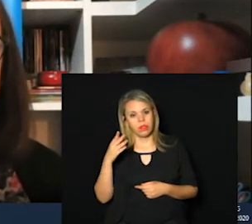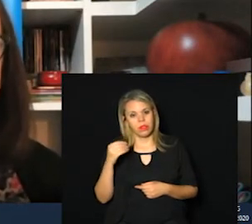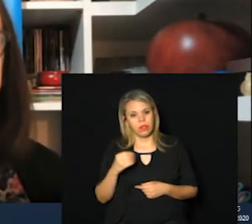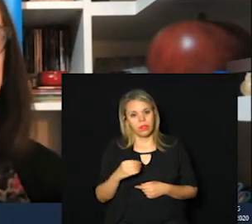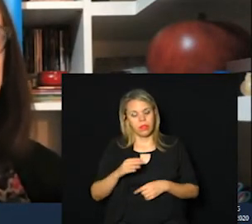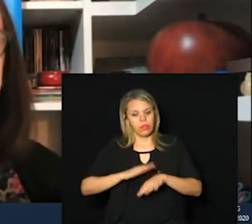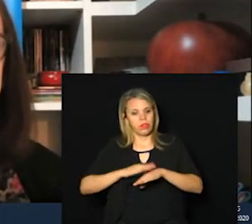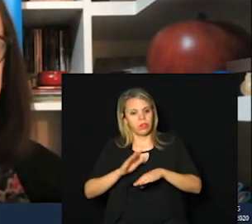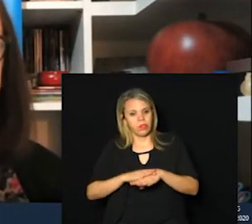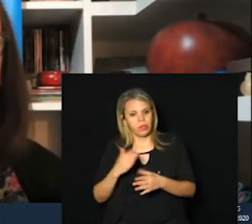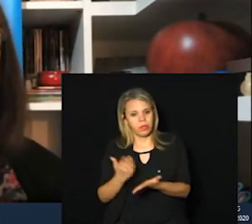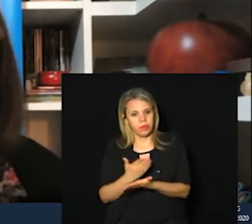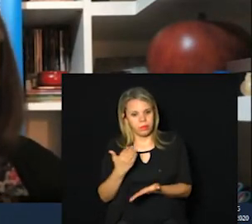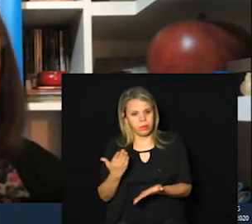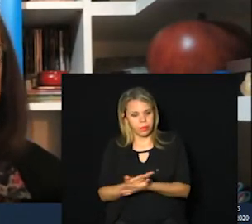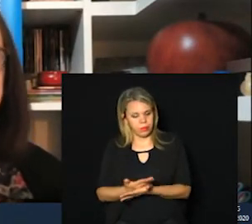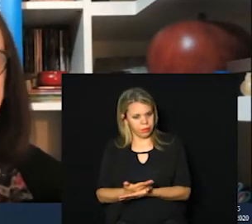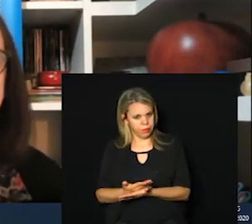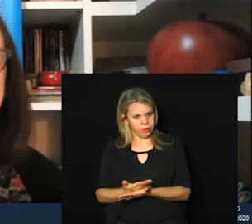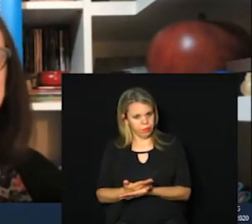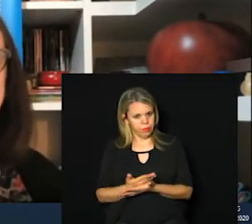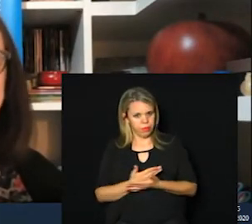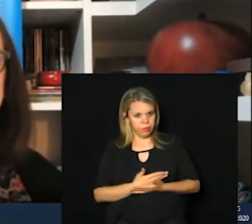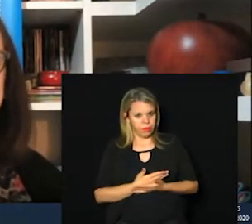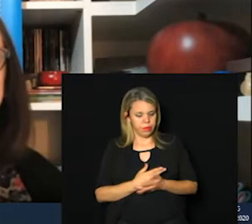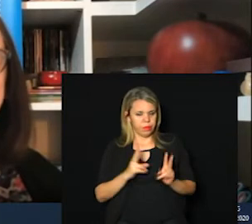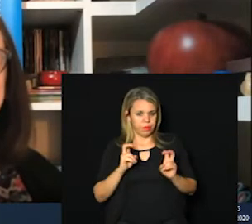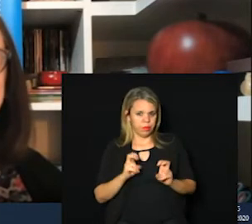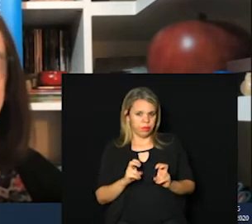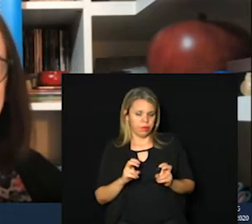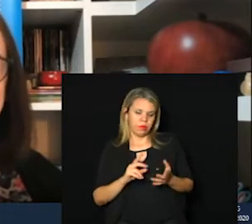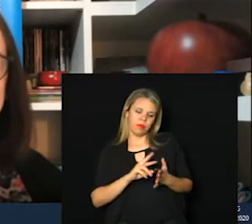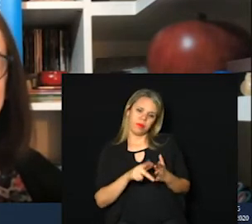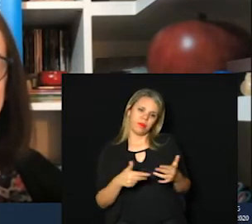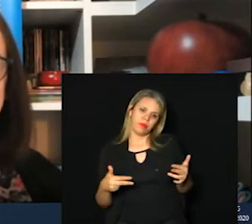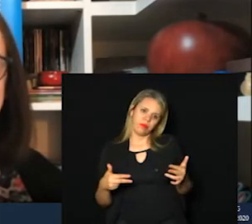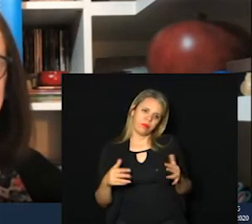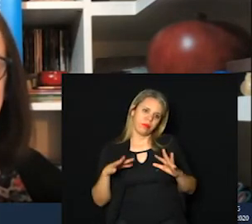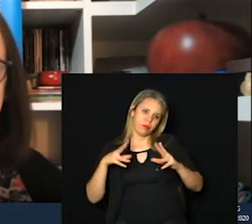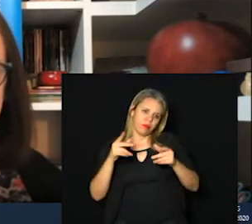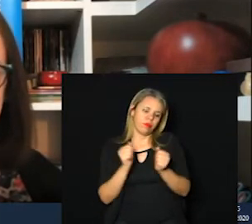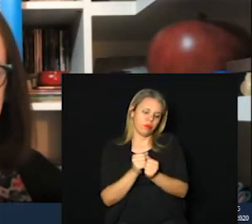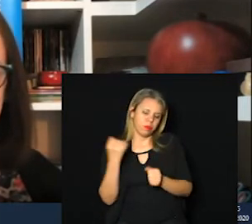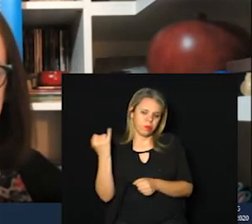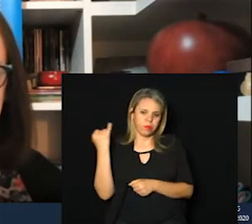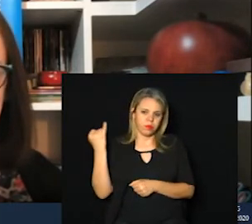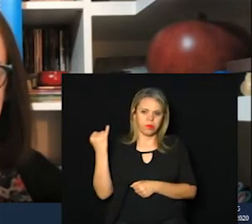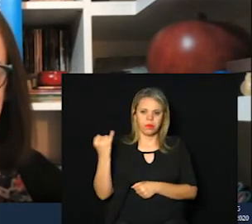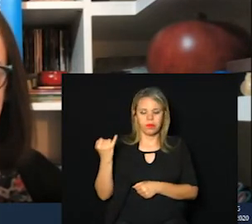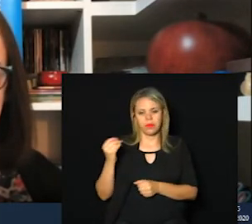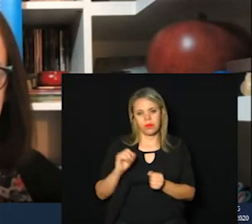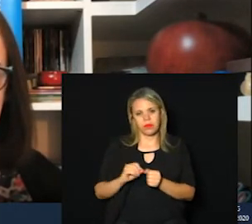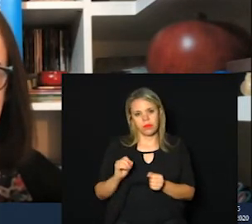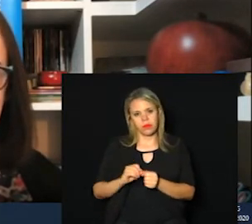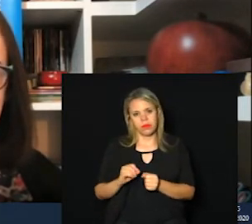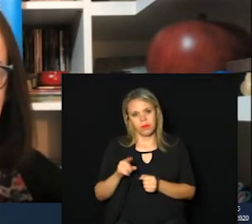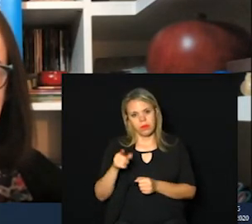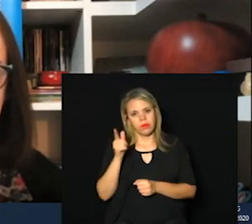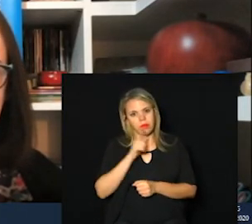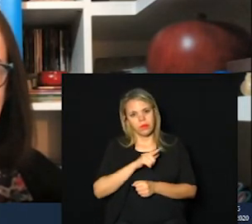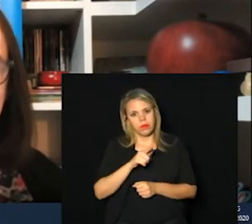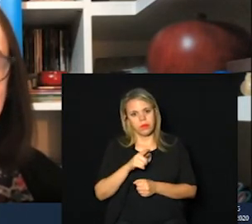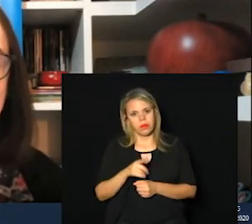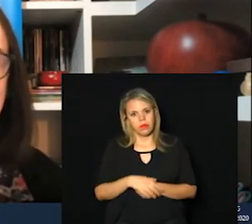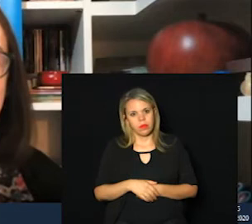autora de tratar tantos assuntos, todos muito importantes, de fato, acho que você conseguiu colocar